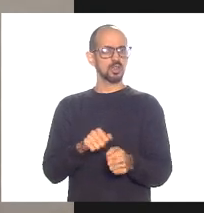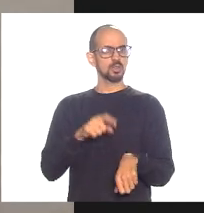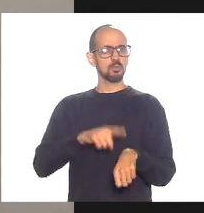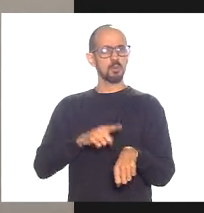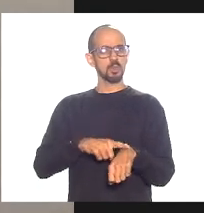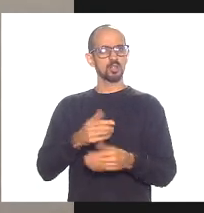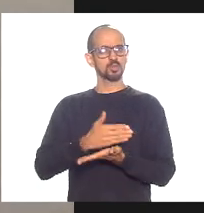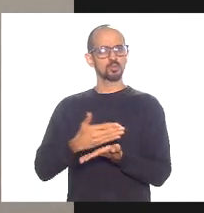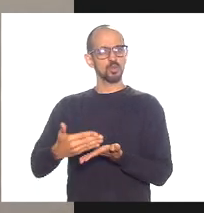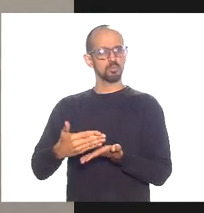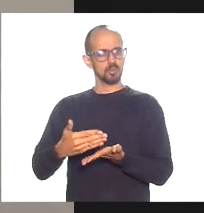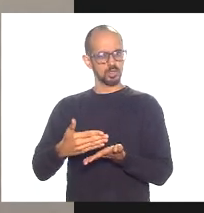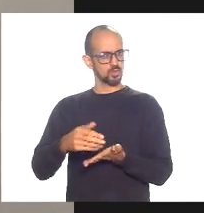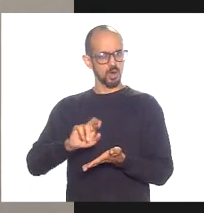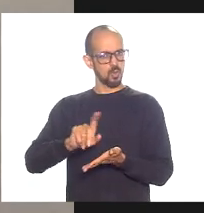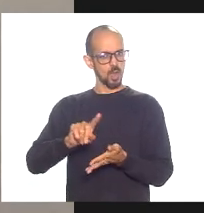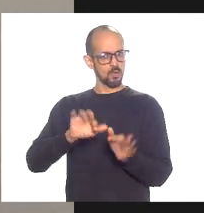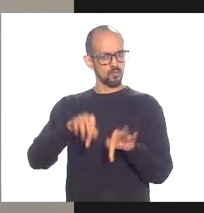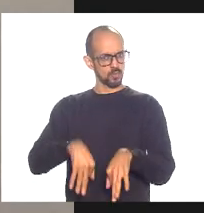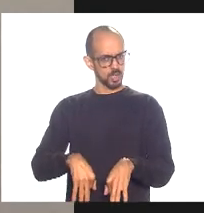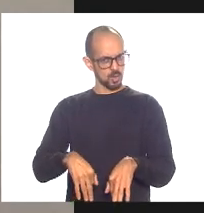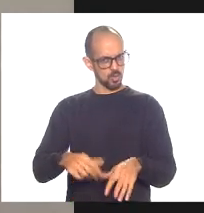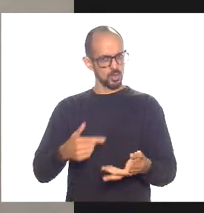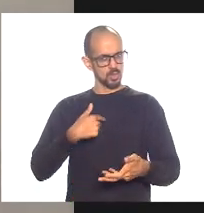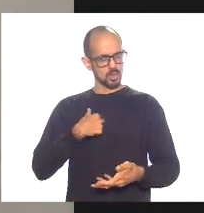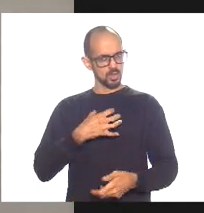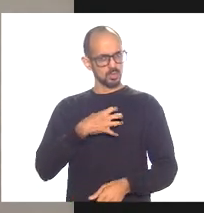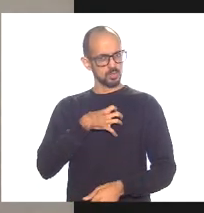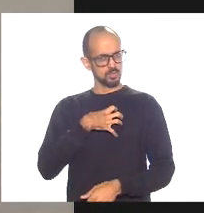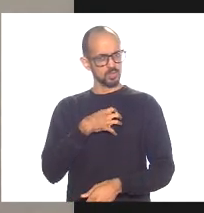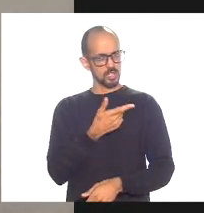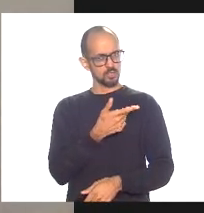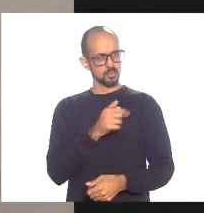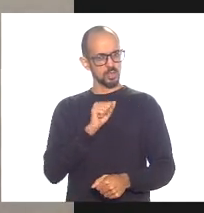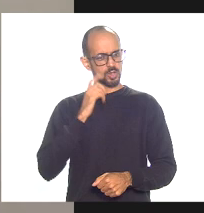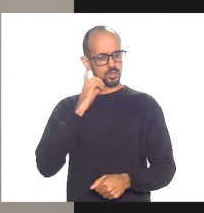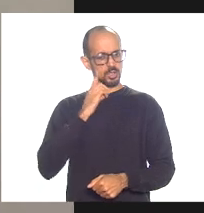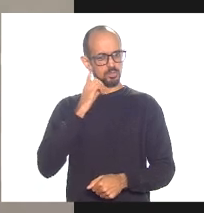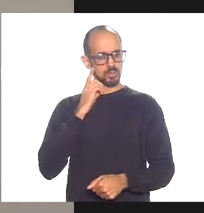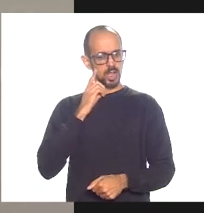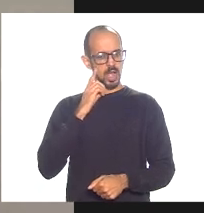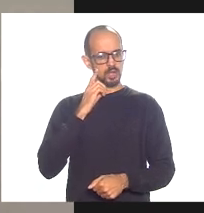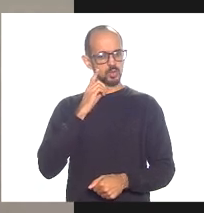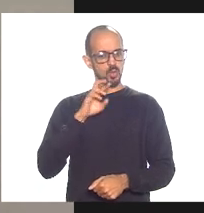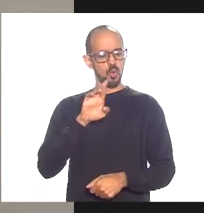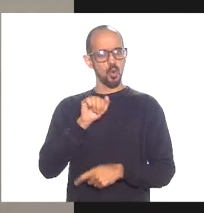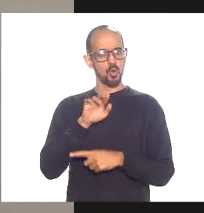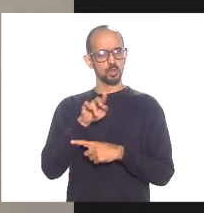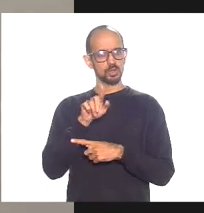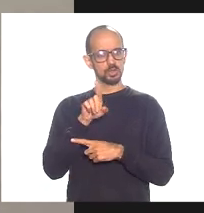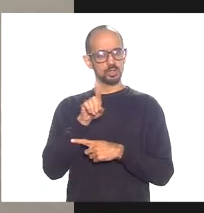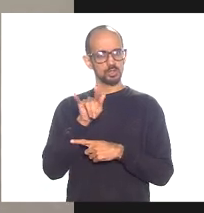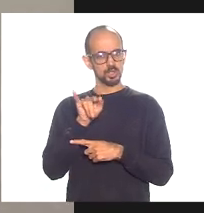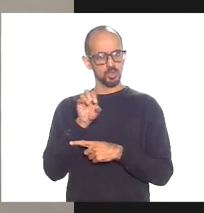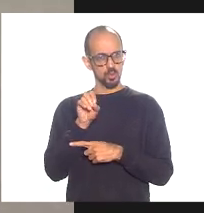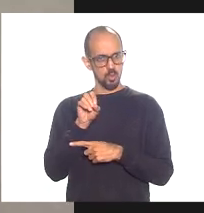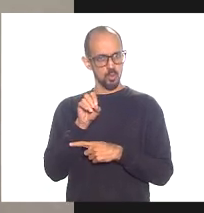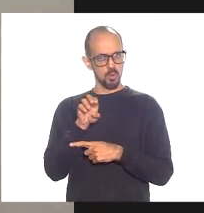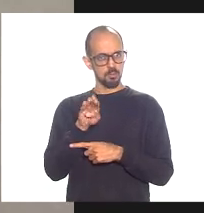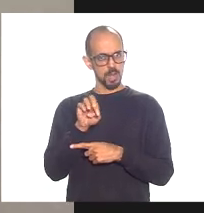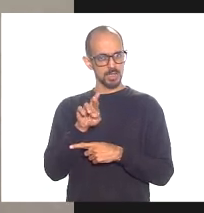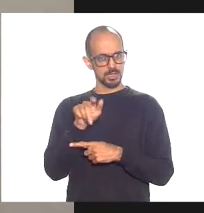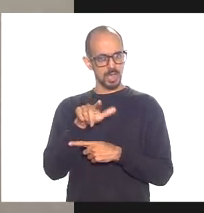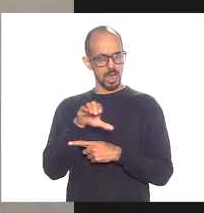aqui manifestar a minha solidariedade, por exemplo, ao deputado Rodrigo Bacelar, que fez uma intervenção, e